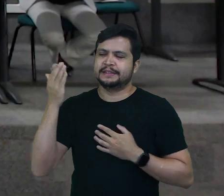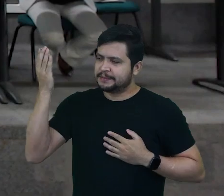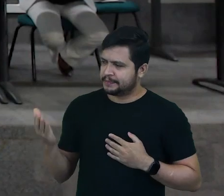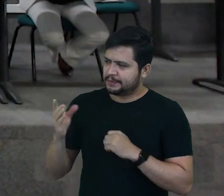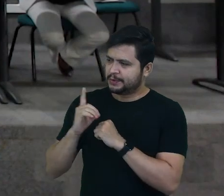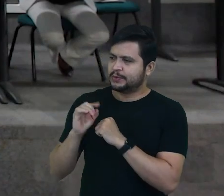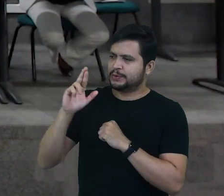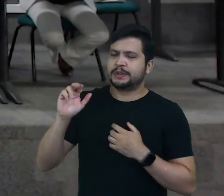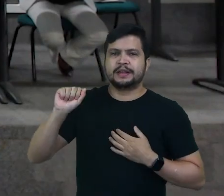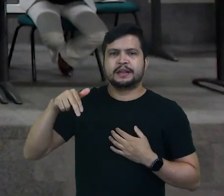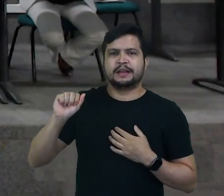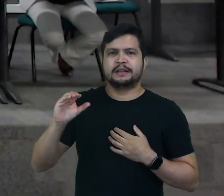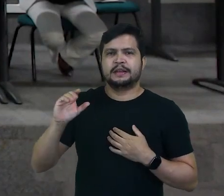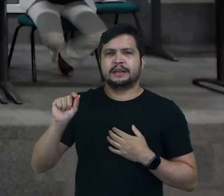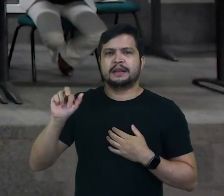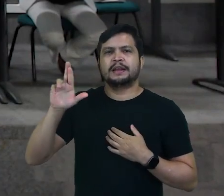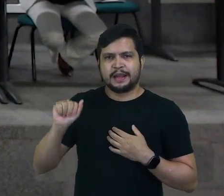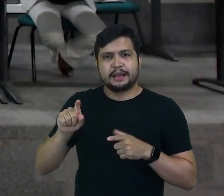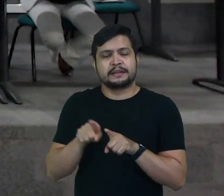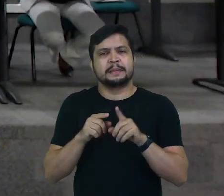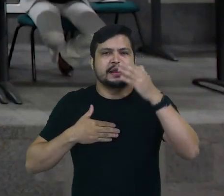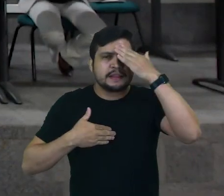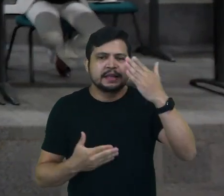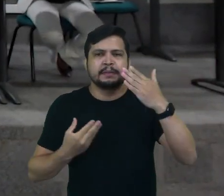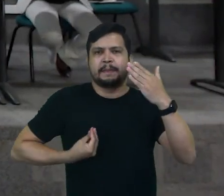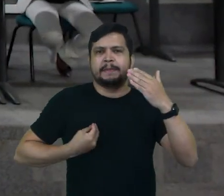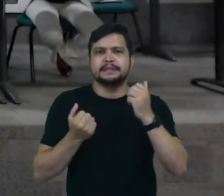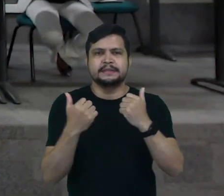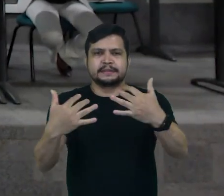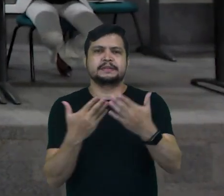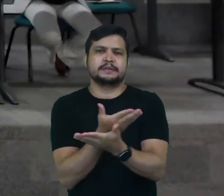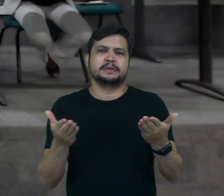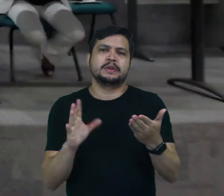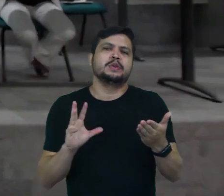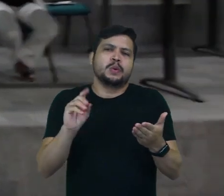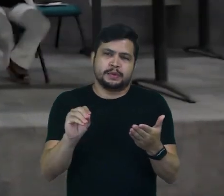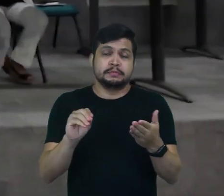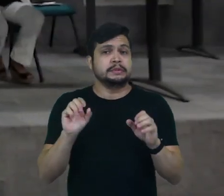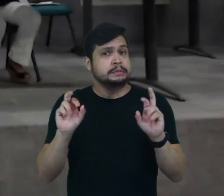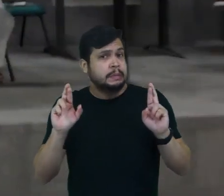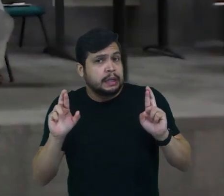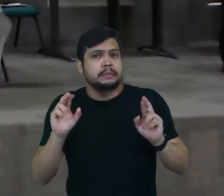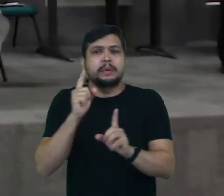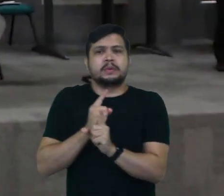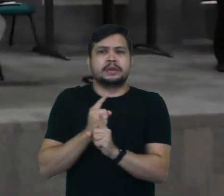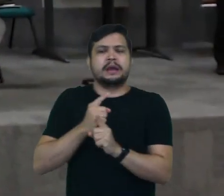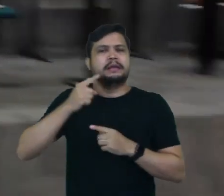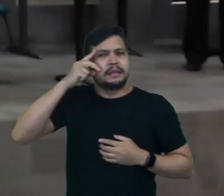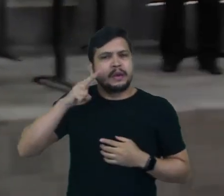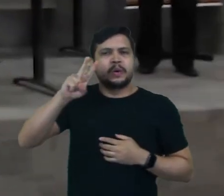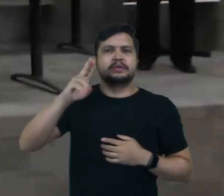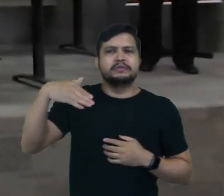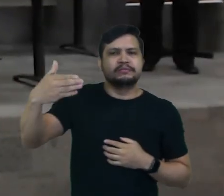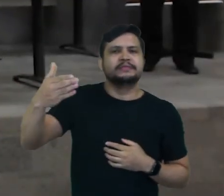Agradecendo a palestra proferida pela doutora Ana Clara e agradecemos a presença de todos. Esperamos encontrá-los nos 2 próximos